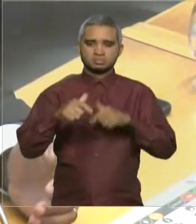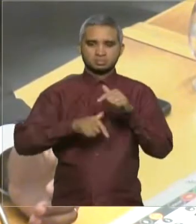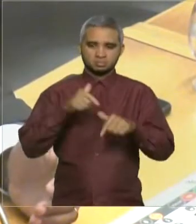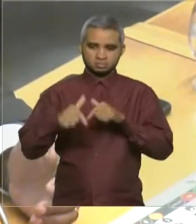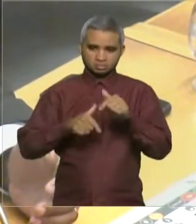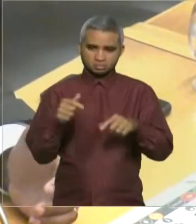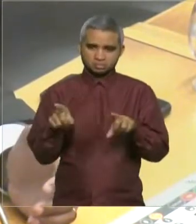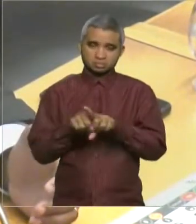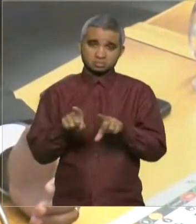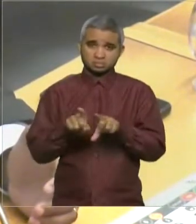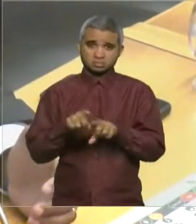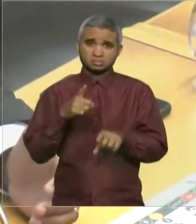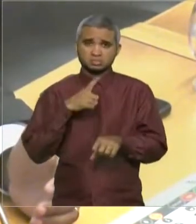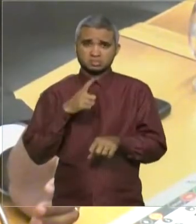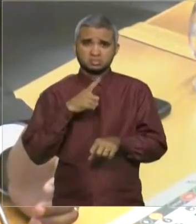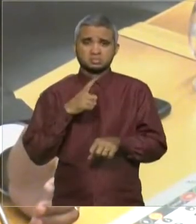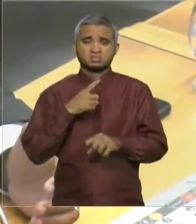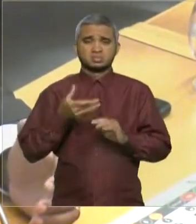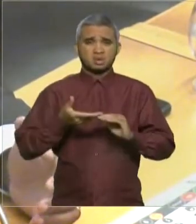mais alto dializar numa UTI,